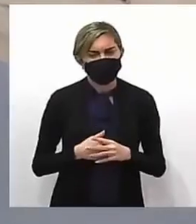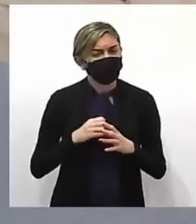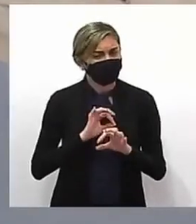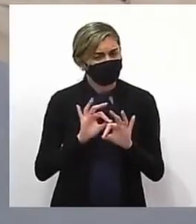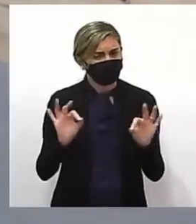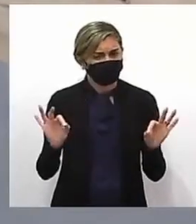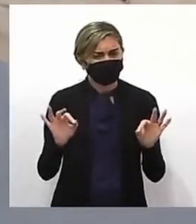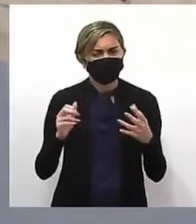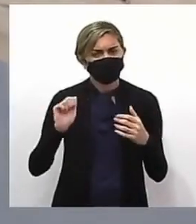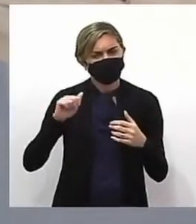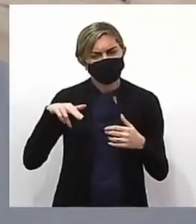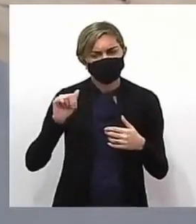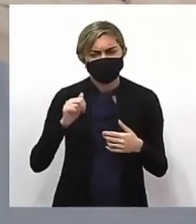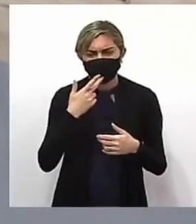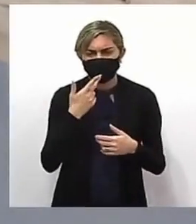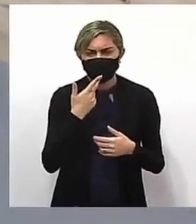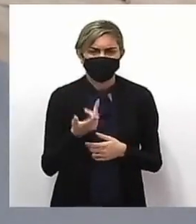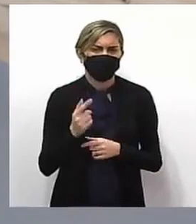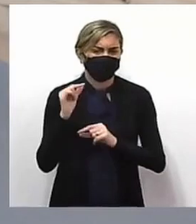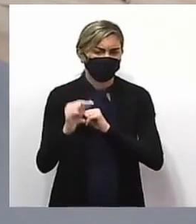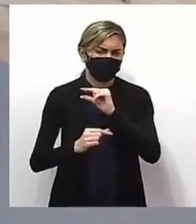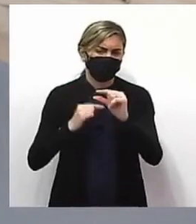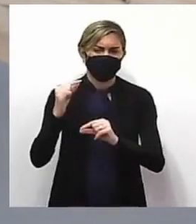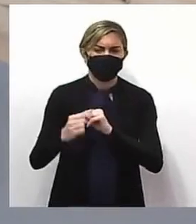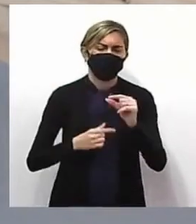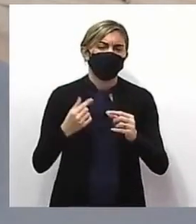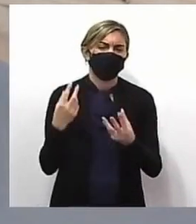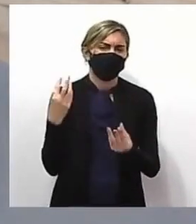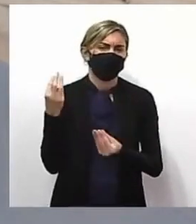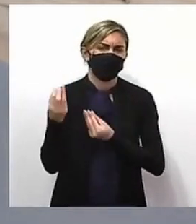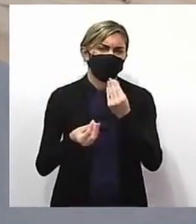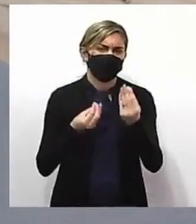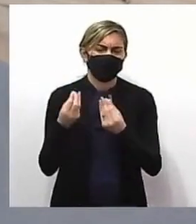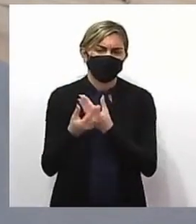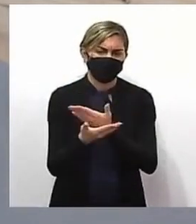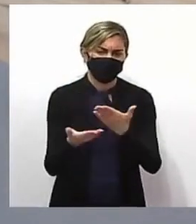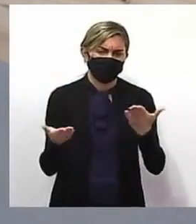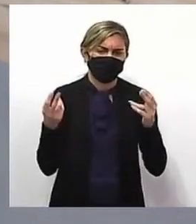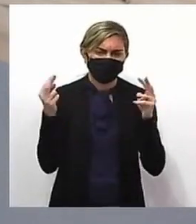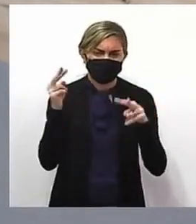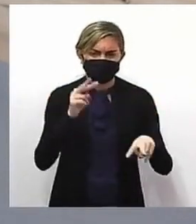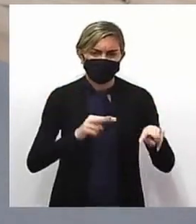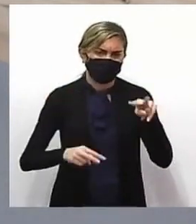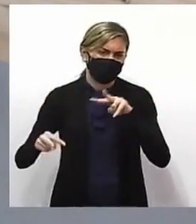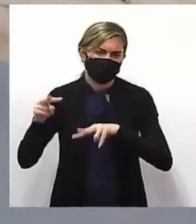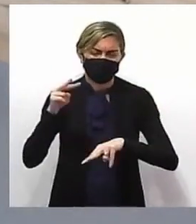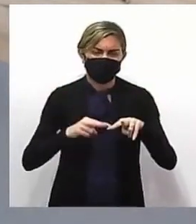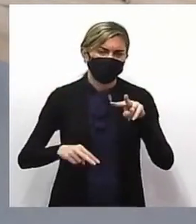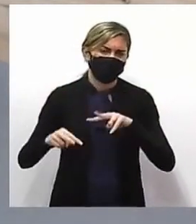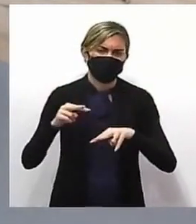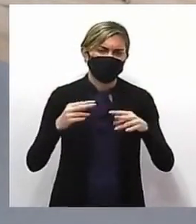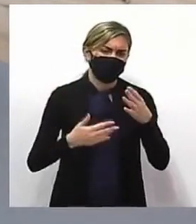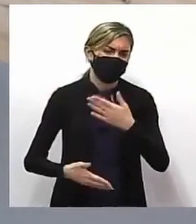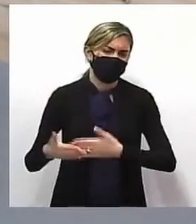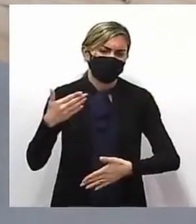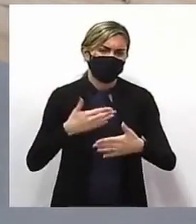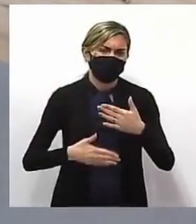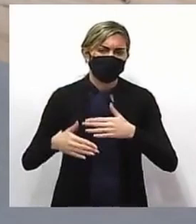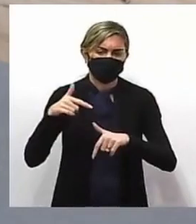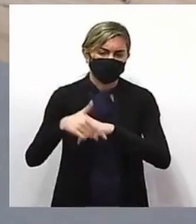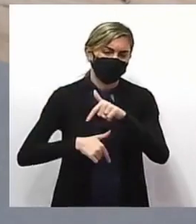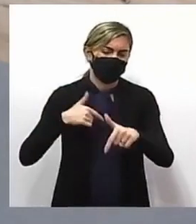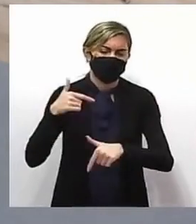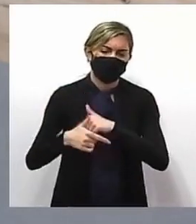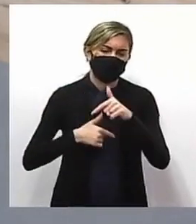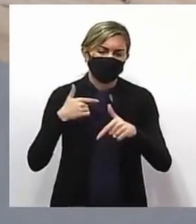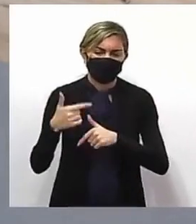Joia. Ana, fala pra gente um pouco sobre como é que você vê essa relação com o trabalho,